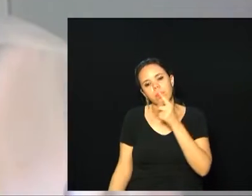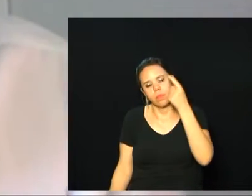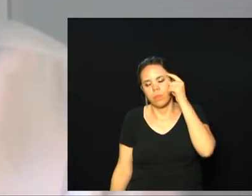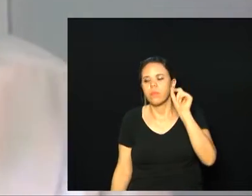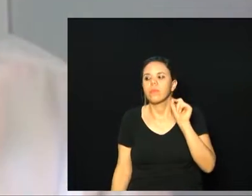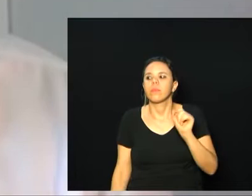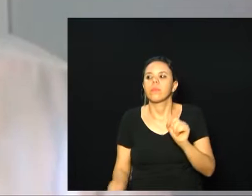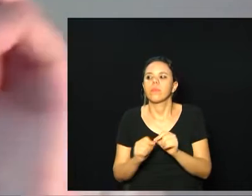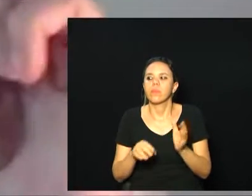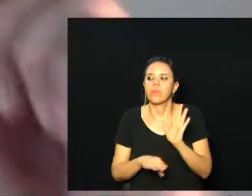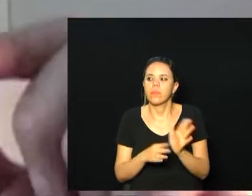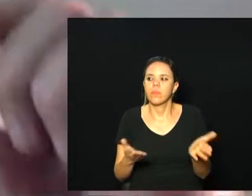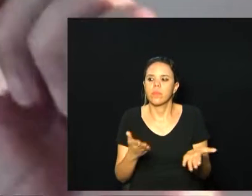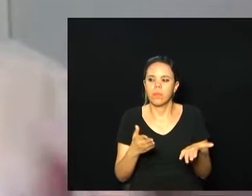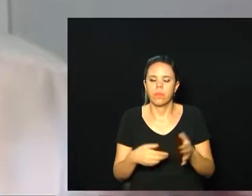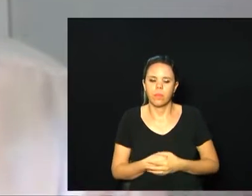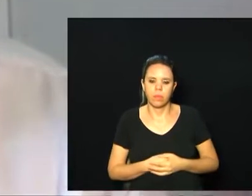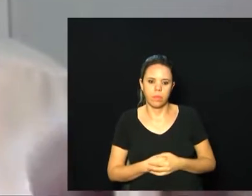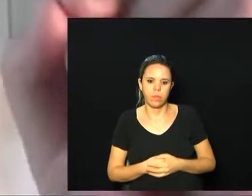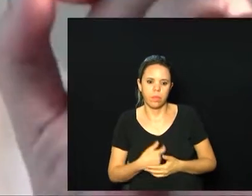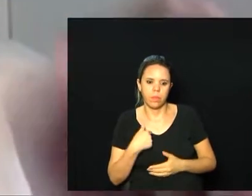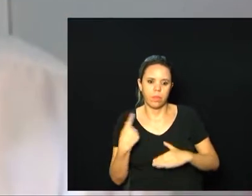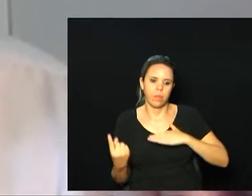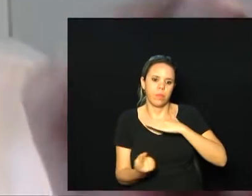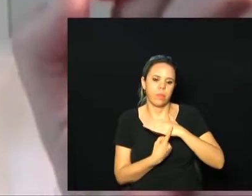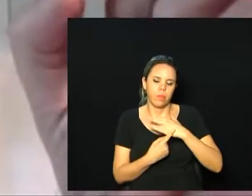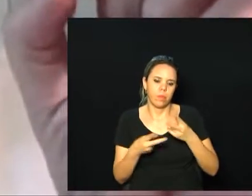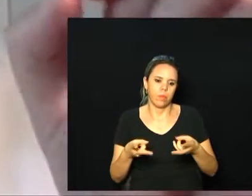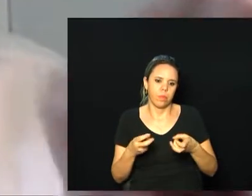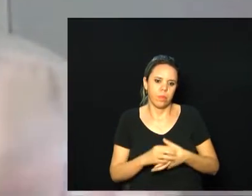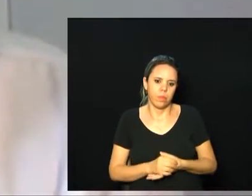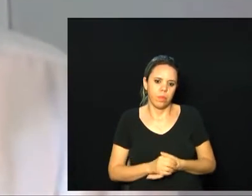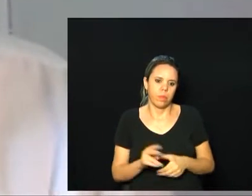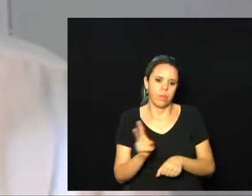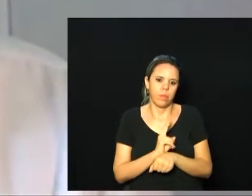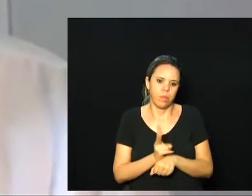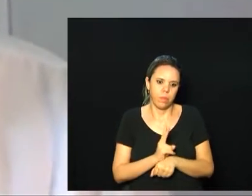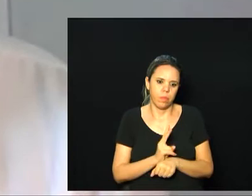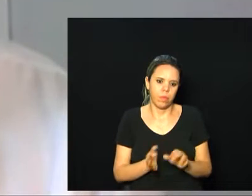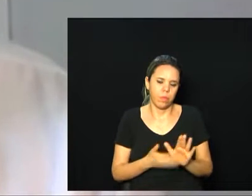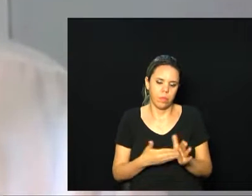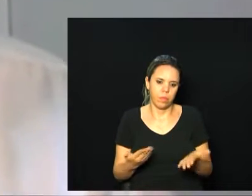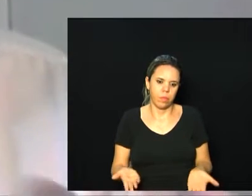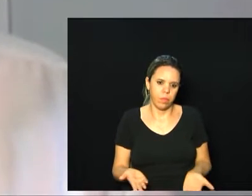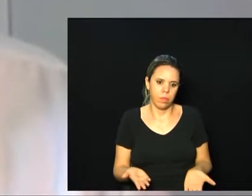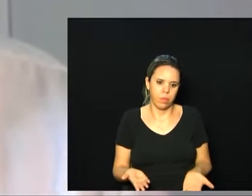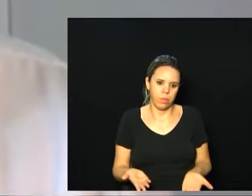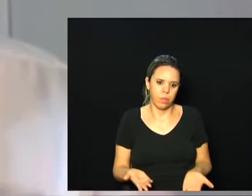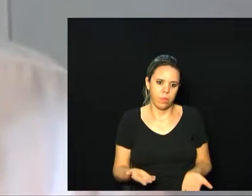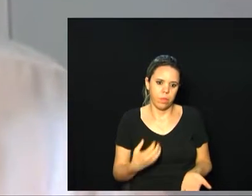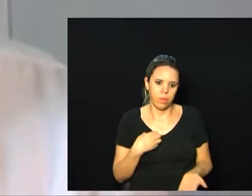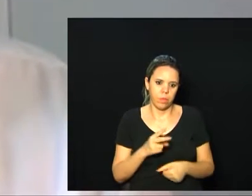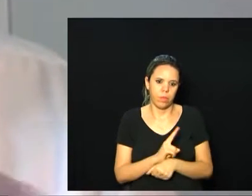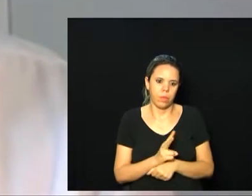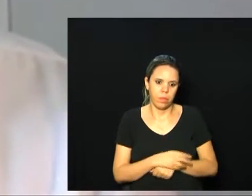que eu posso fazer para ajudar que o meu cliente perceba essa segurança que eu estou oferecendo. Ou seja, que ele sinta